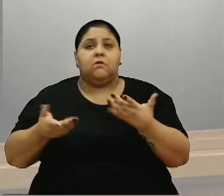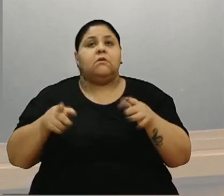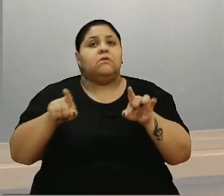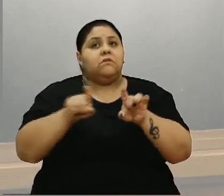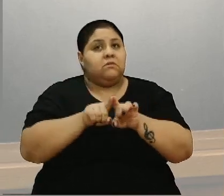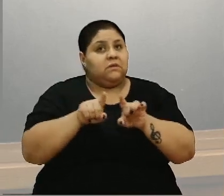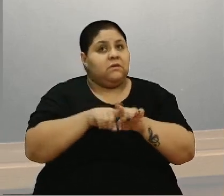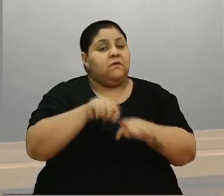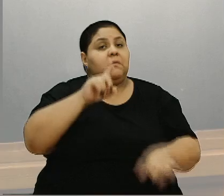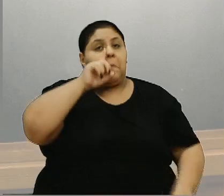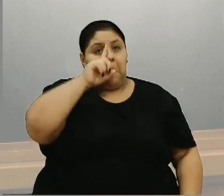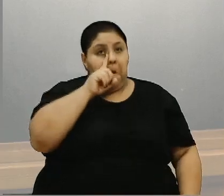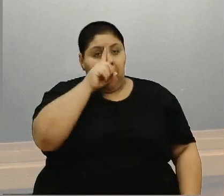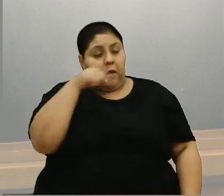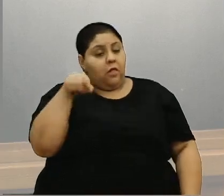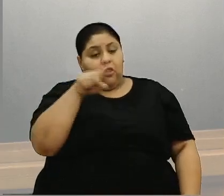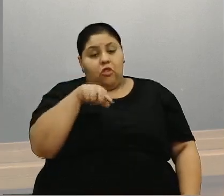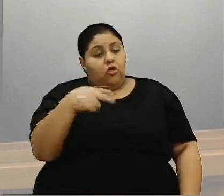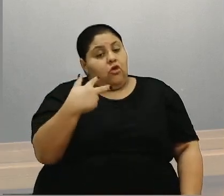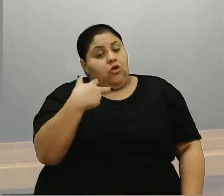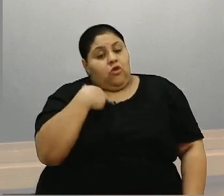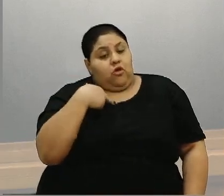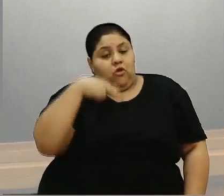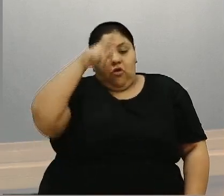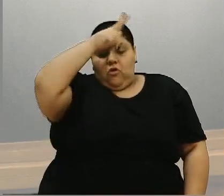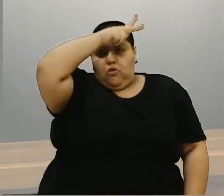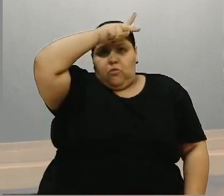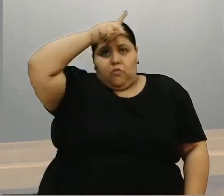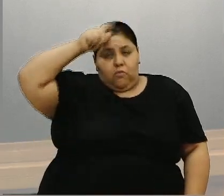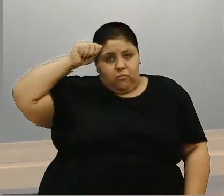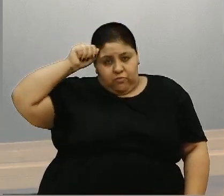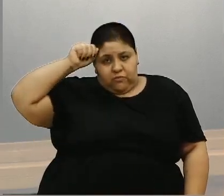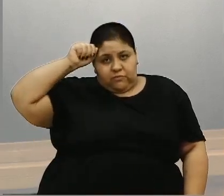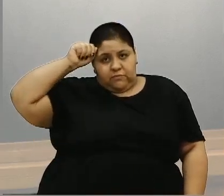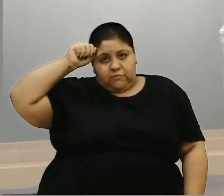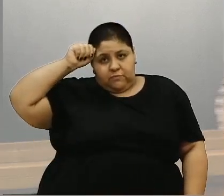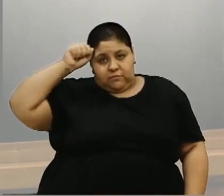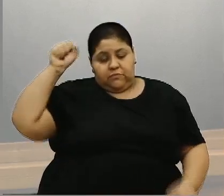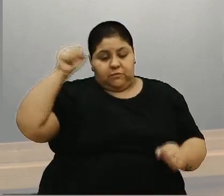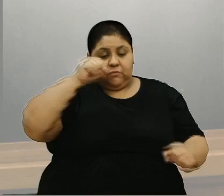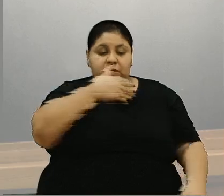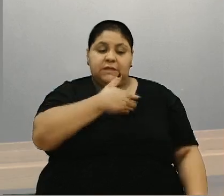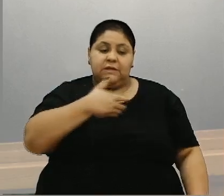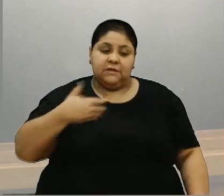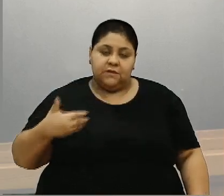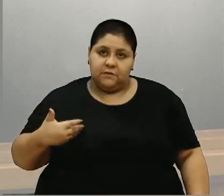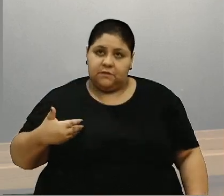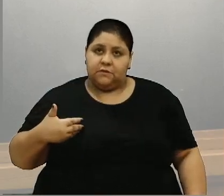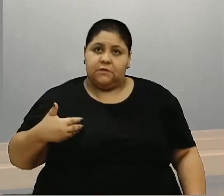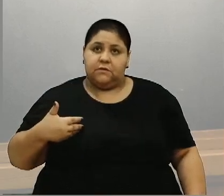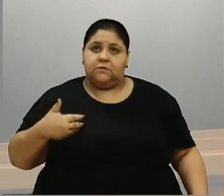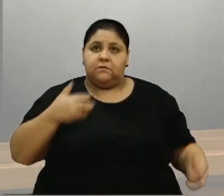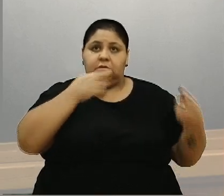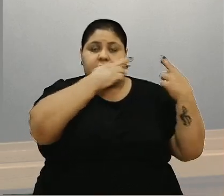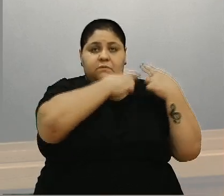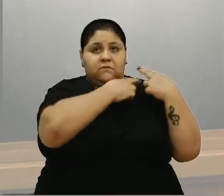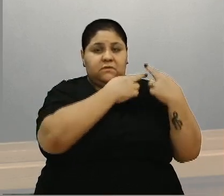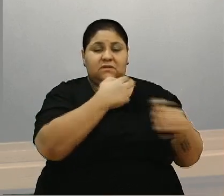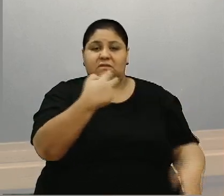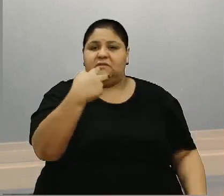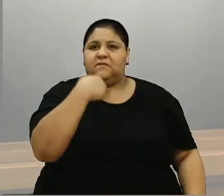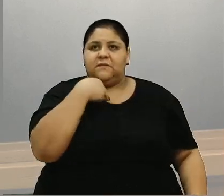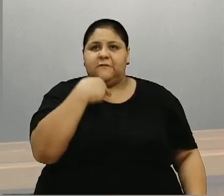um risco. Nós não podemos, o município, enquanto poder público municipal responsável, não